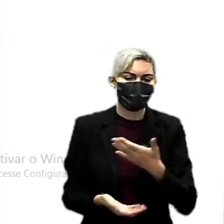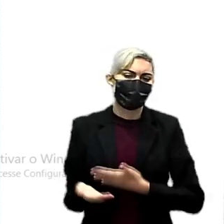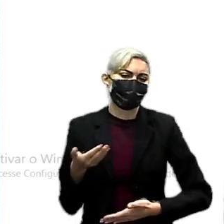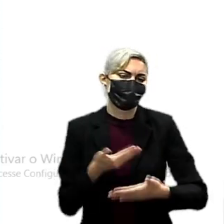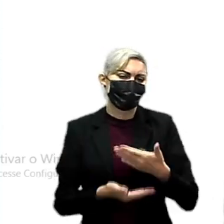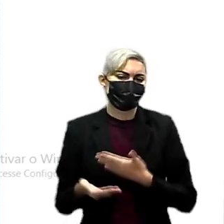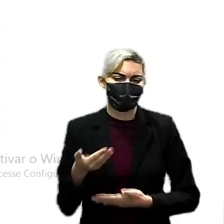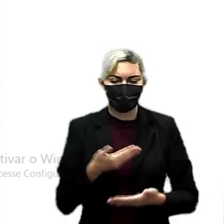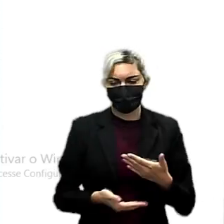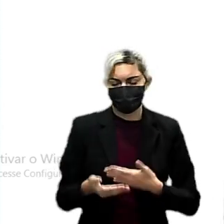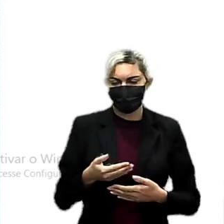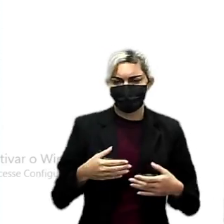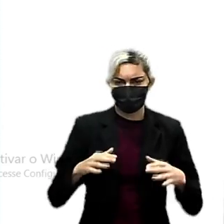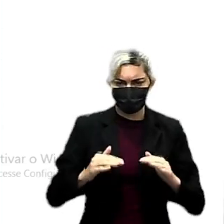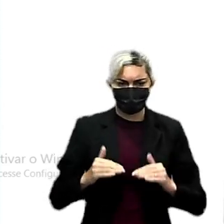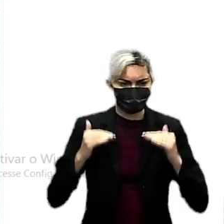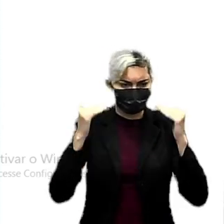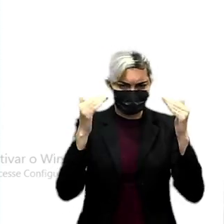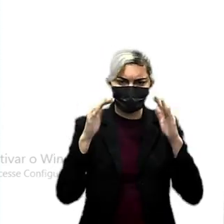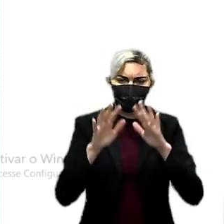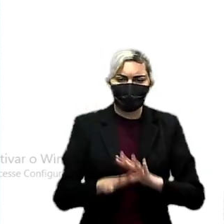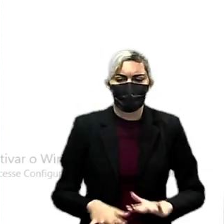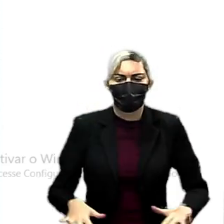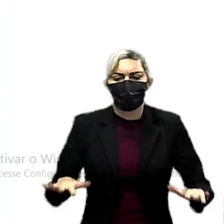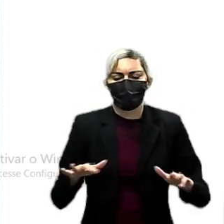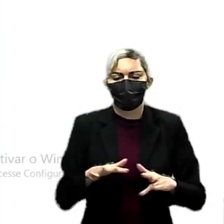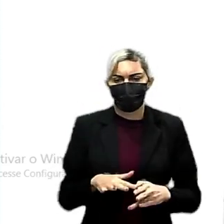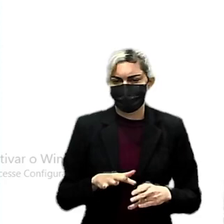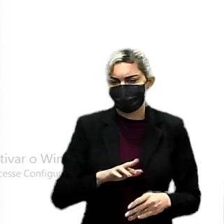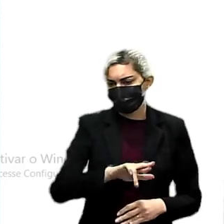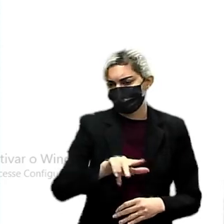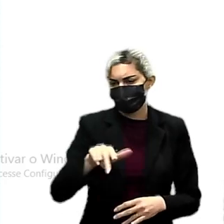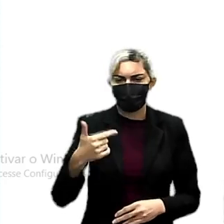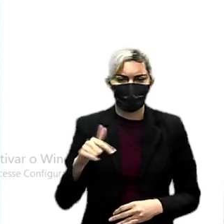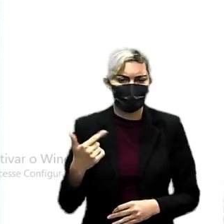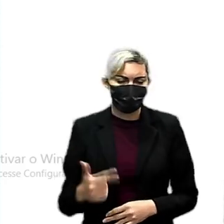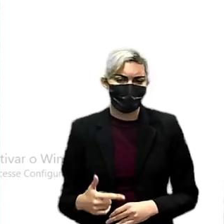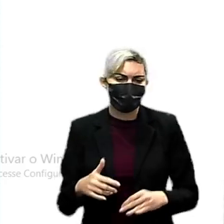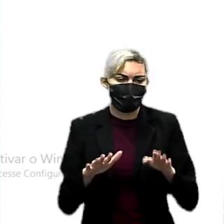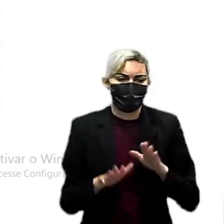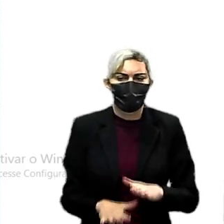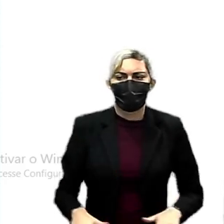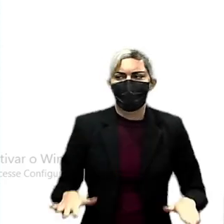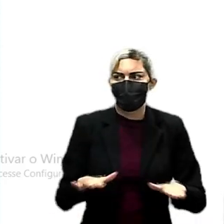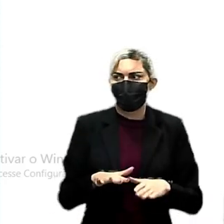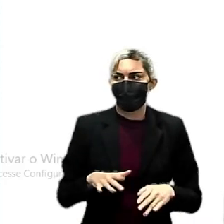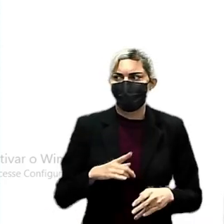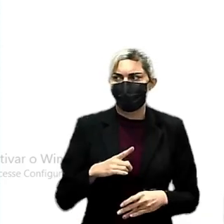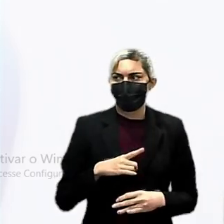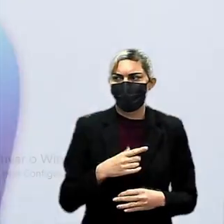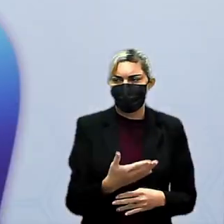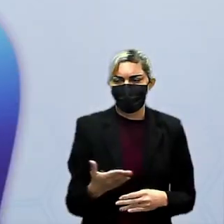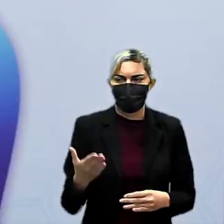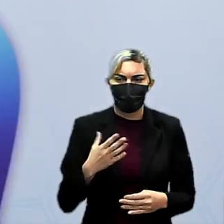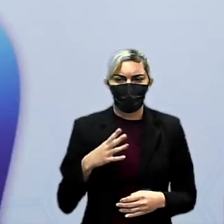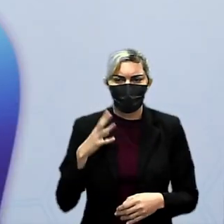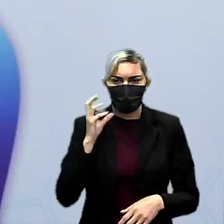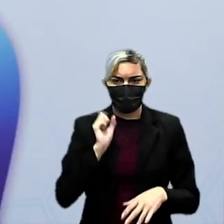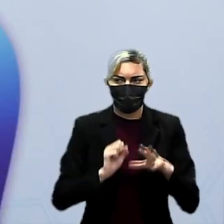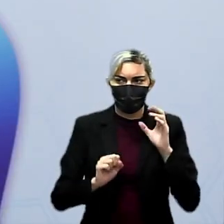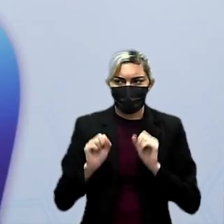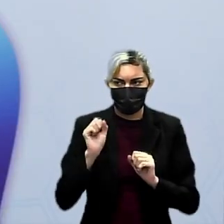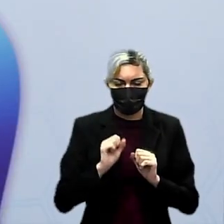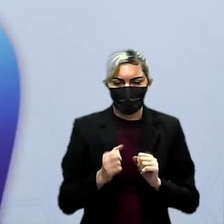relação de hierarquia de maneira muito a não ouvir, não dar espaço para ser ouvido,